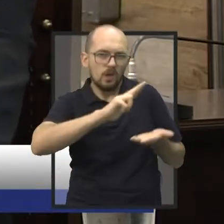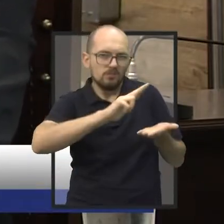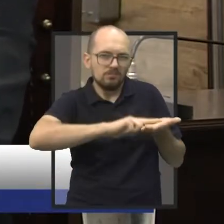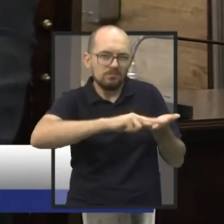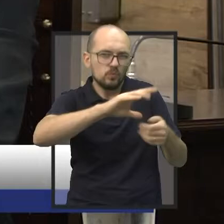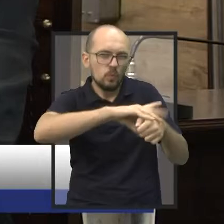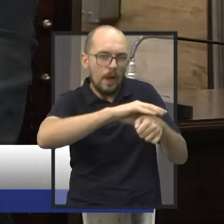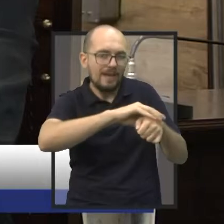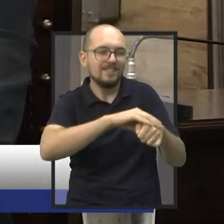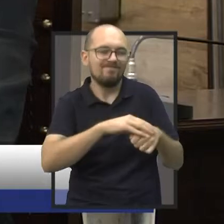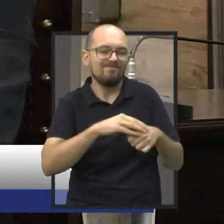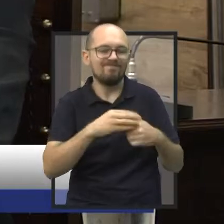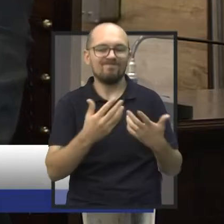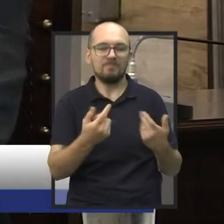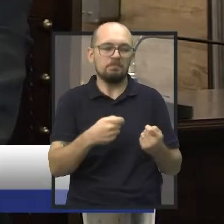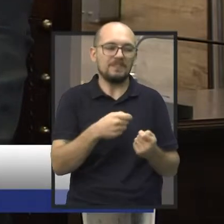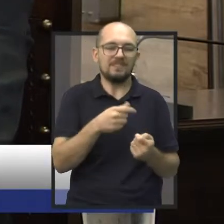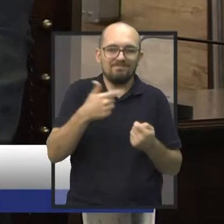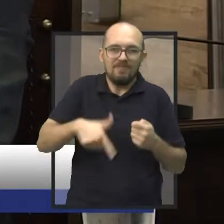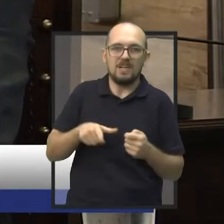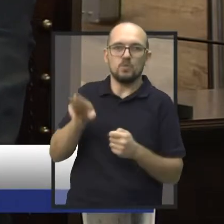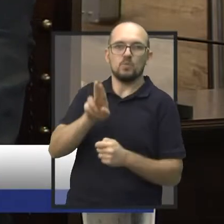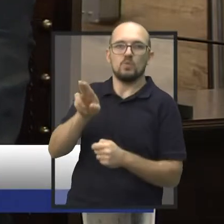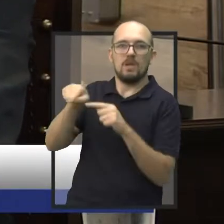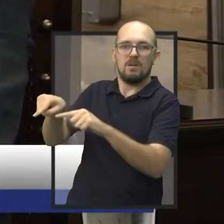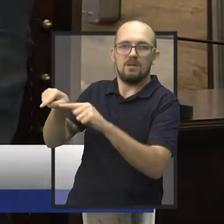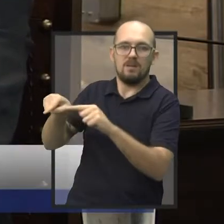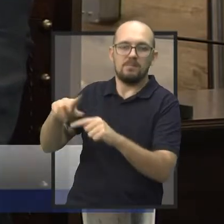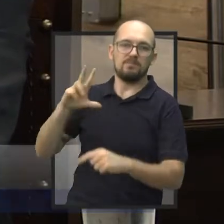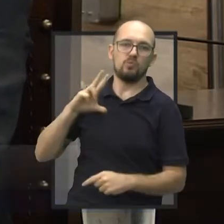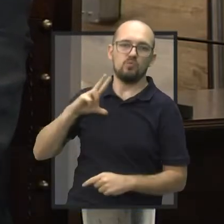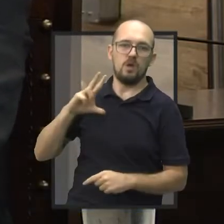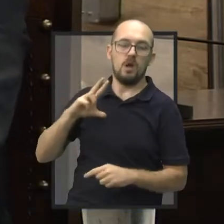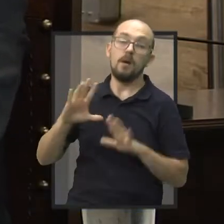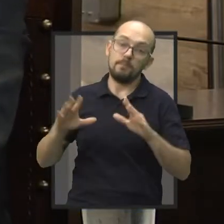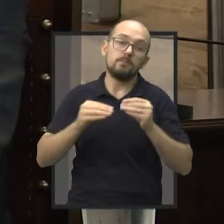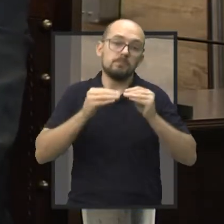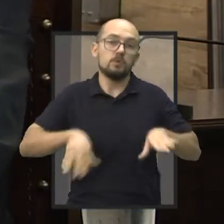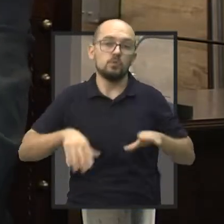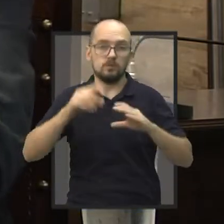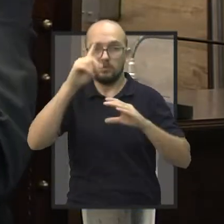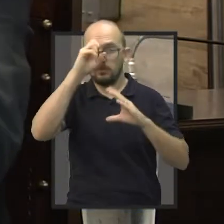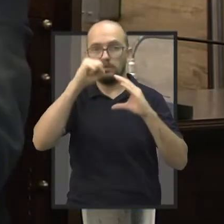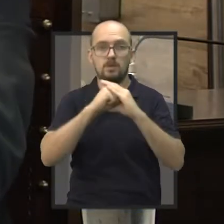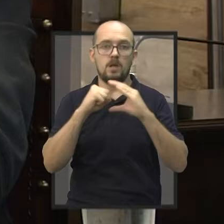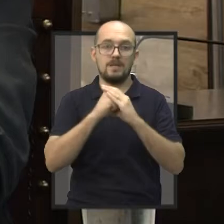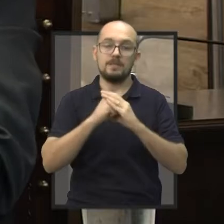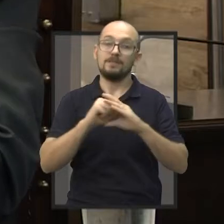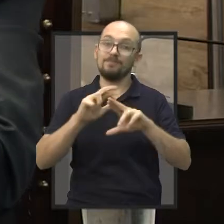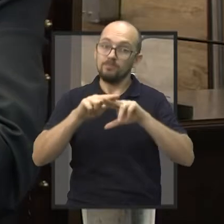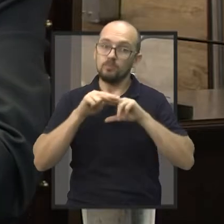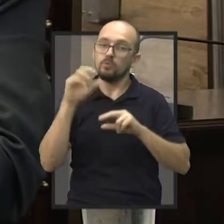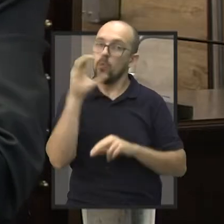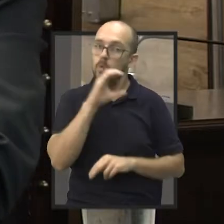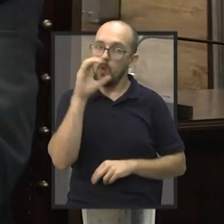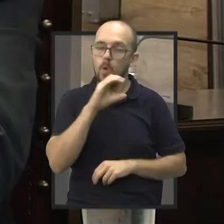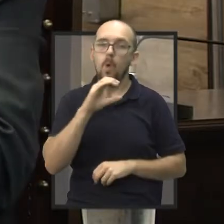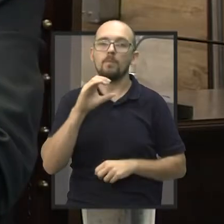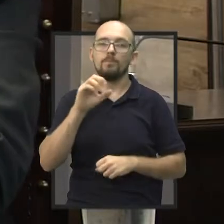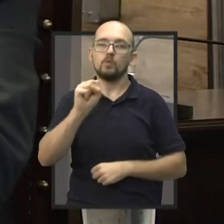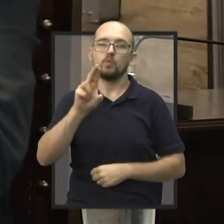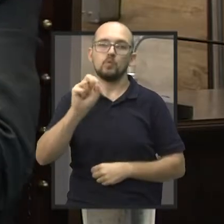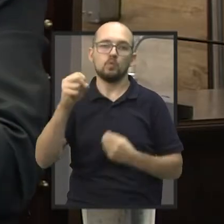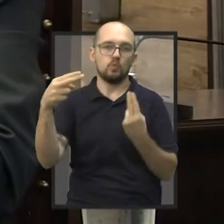Casa. Então é necessário que o SUS faça esse convênio o mais breve possível, para que hajam